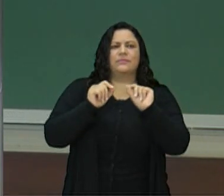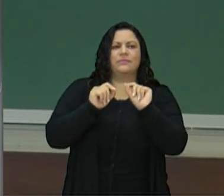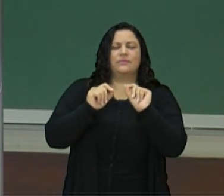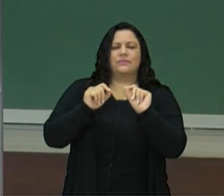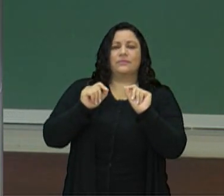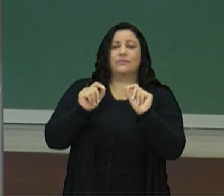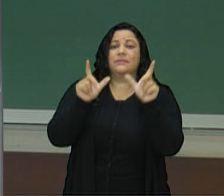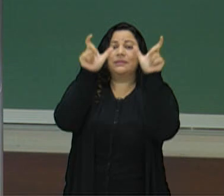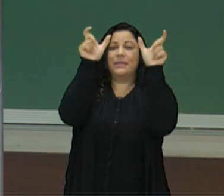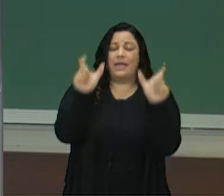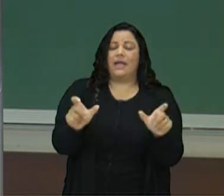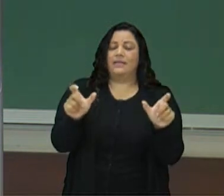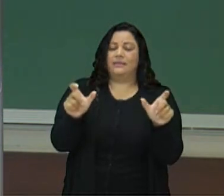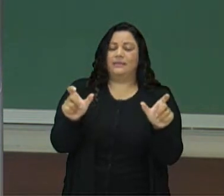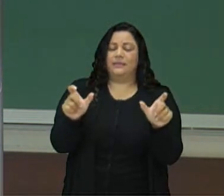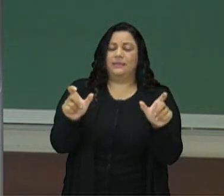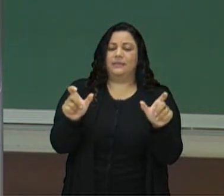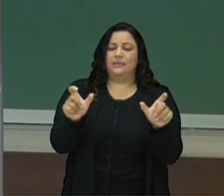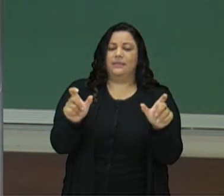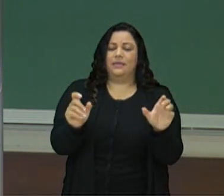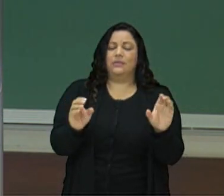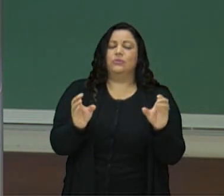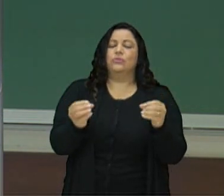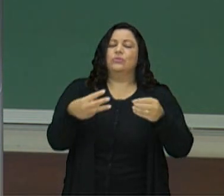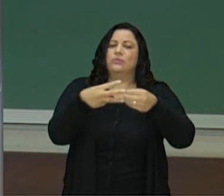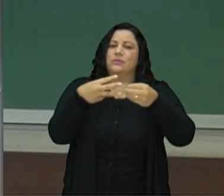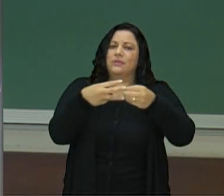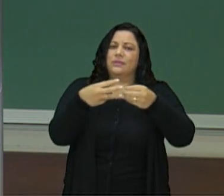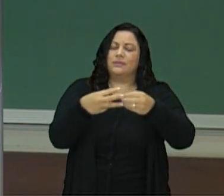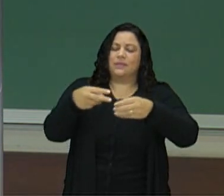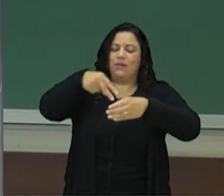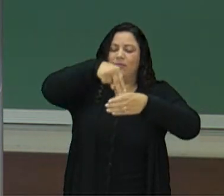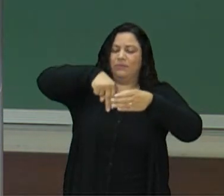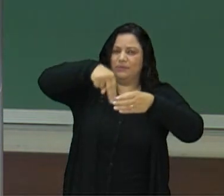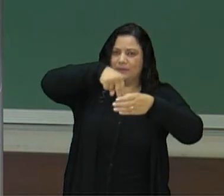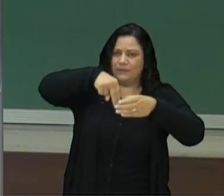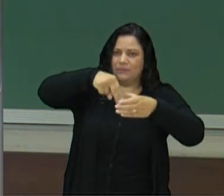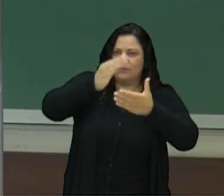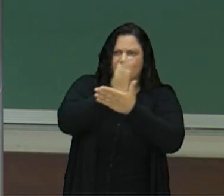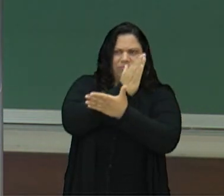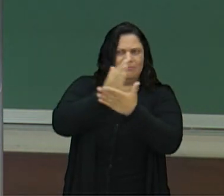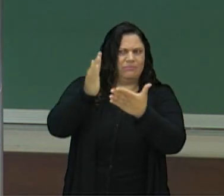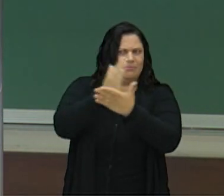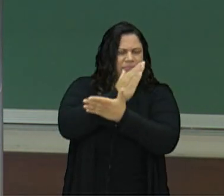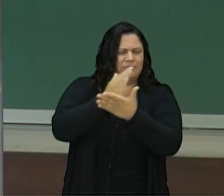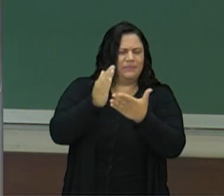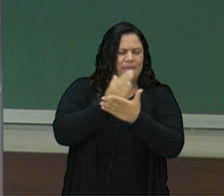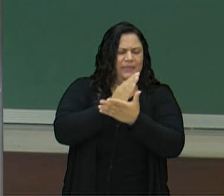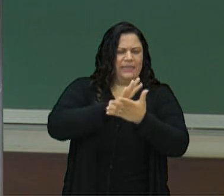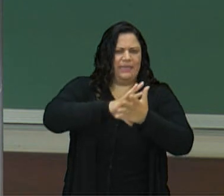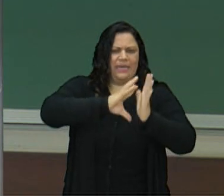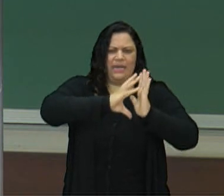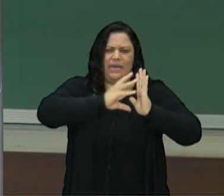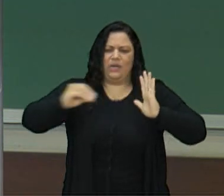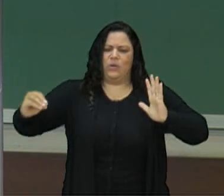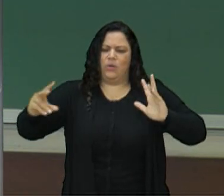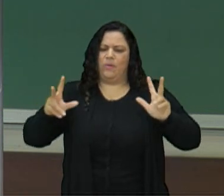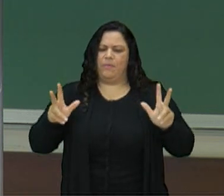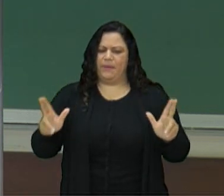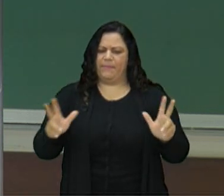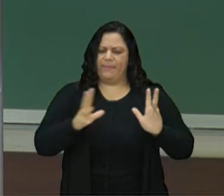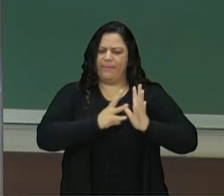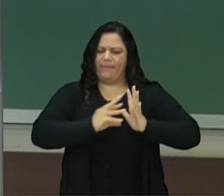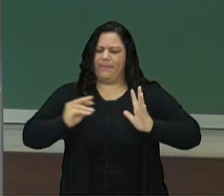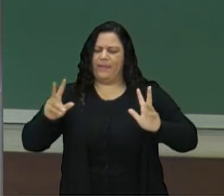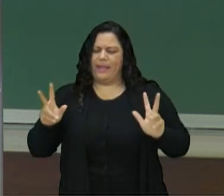todo mundo no centro da célula. Separa as cópias do DNA, separa as novas células formadas e reorganiza o